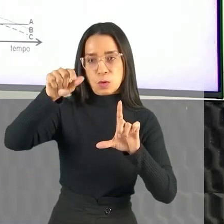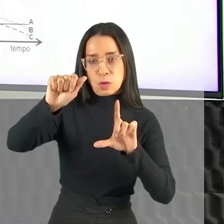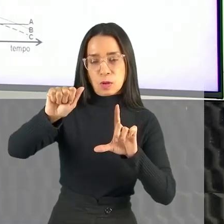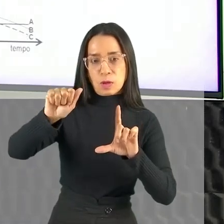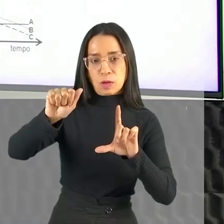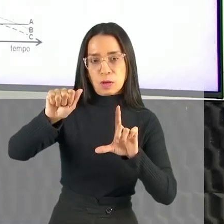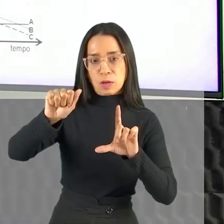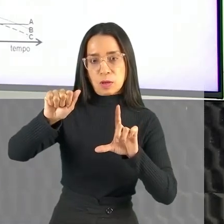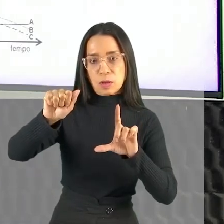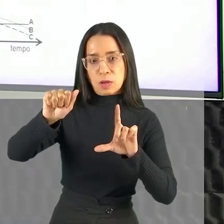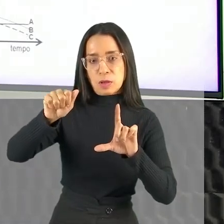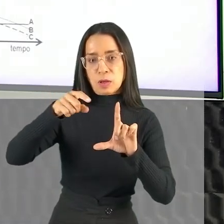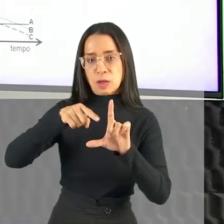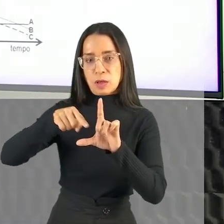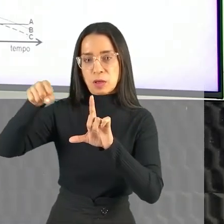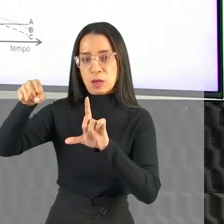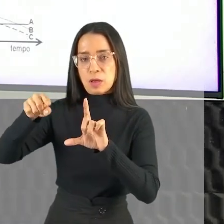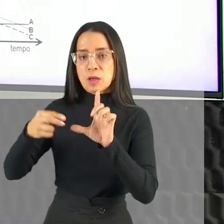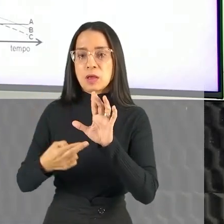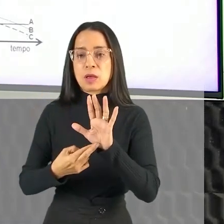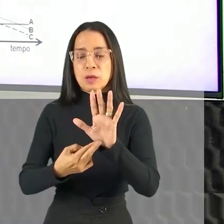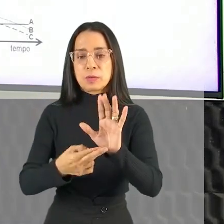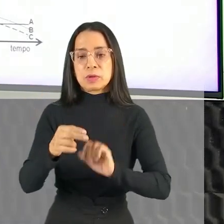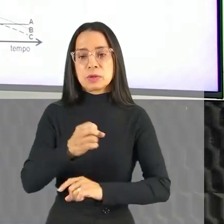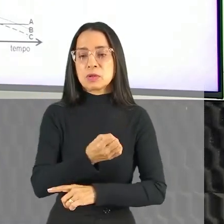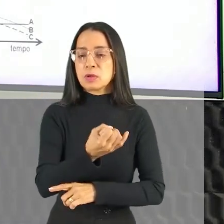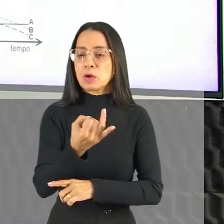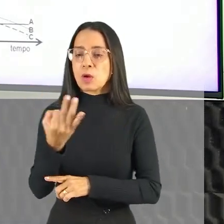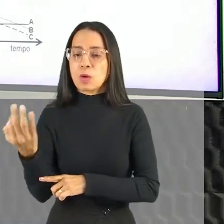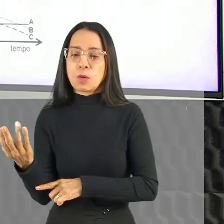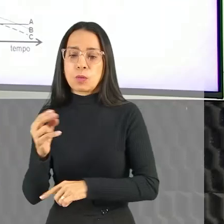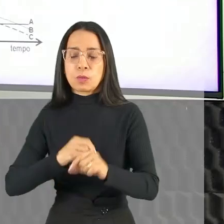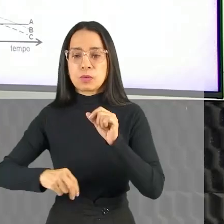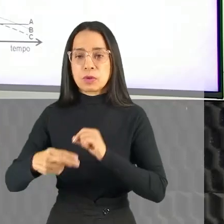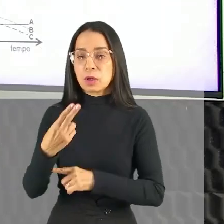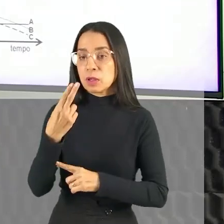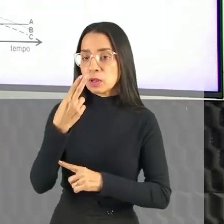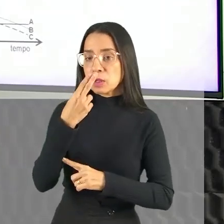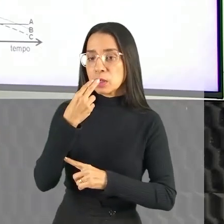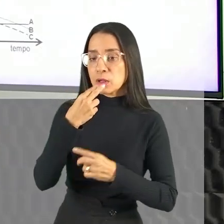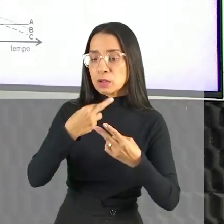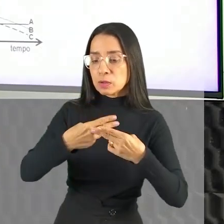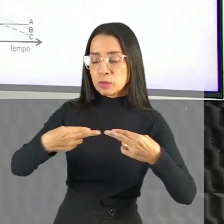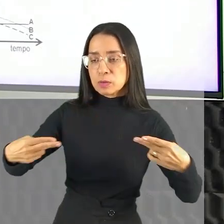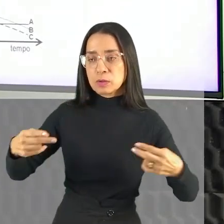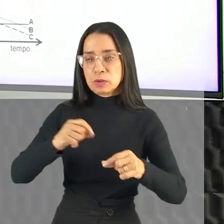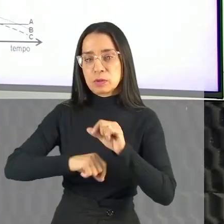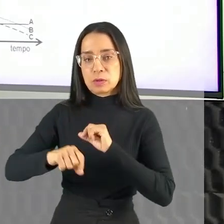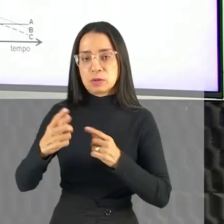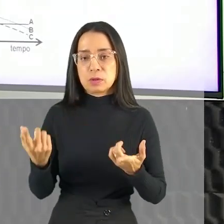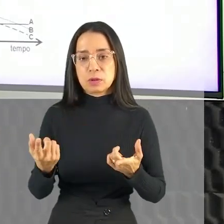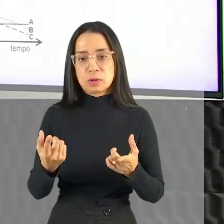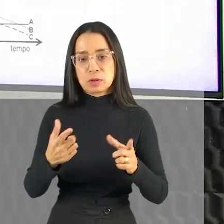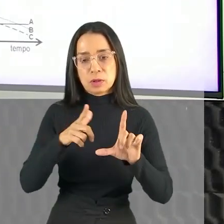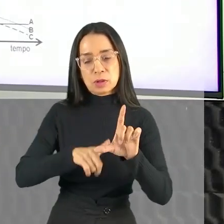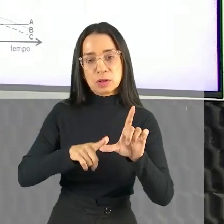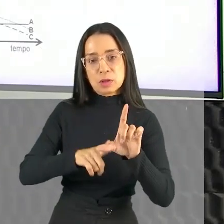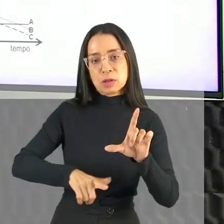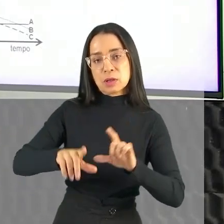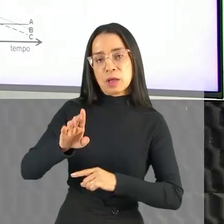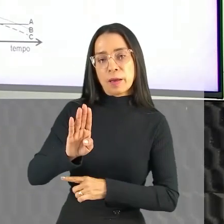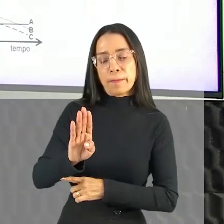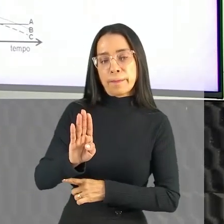todos, representam a quantidade de nutrientes que é jogada no corpo d'água, tá? A letra B,